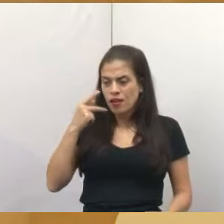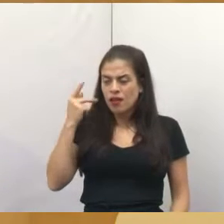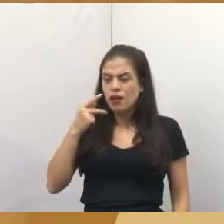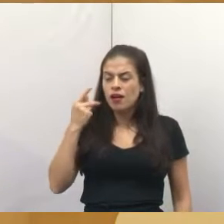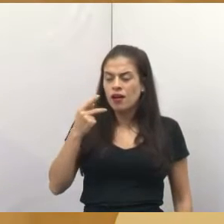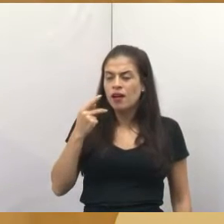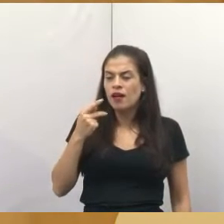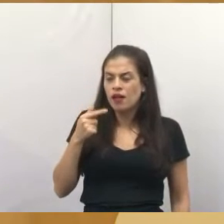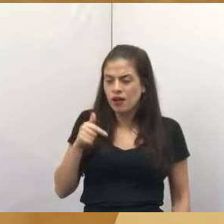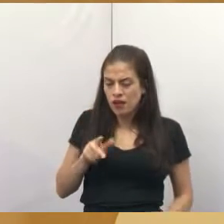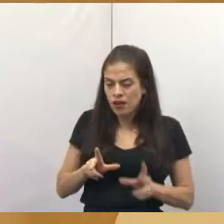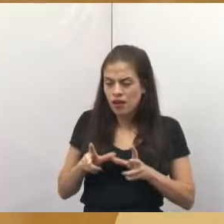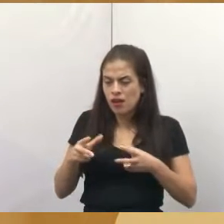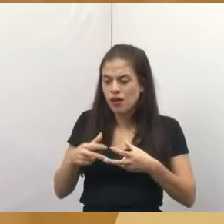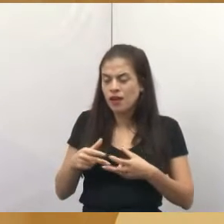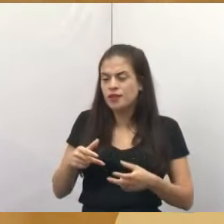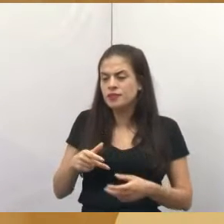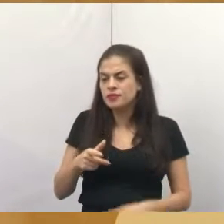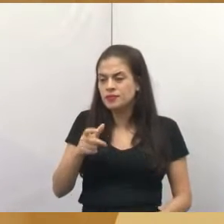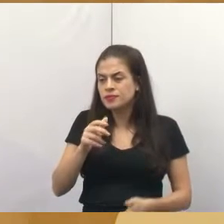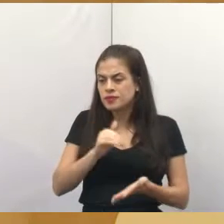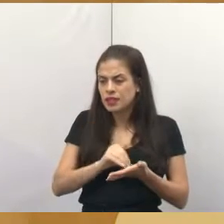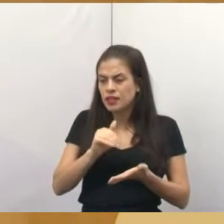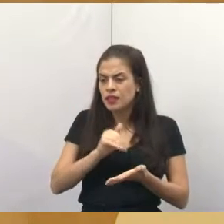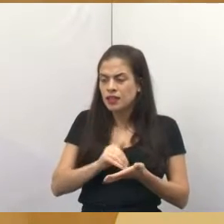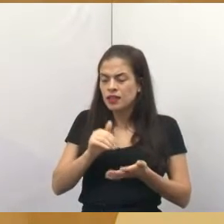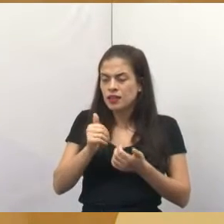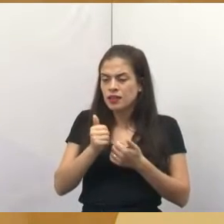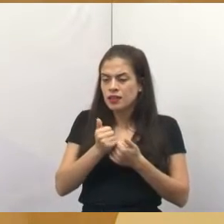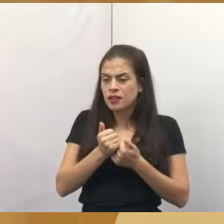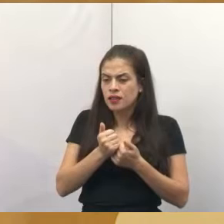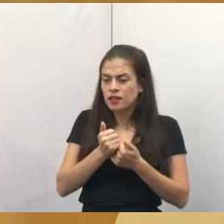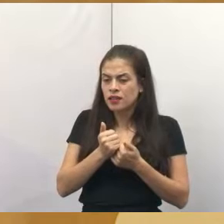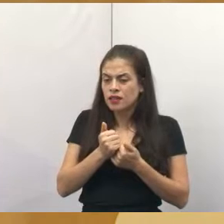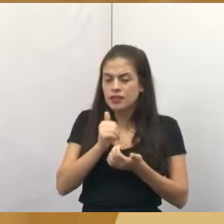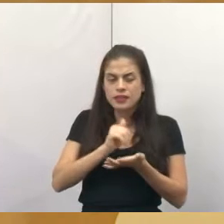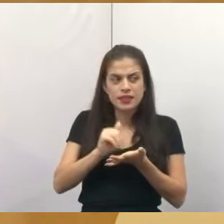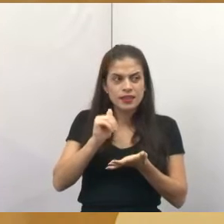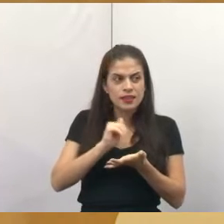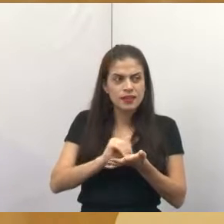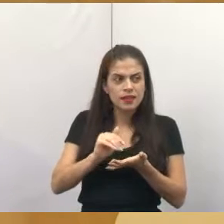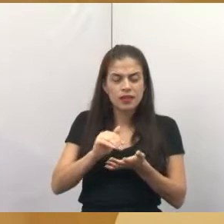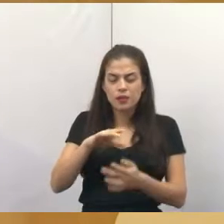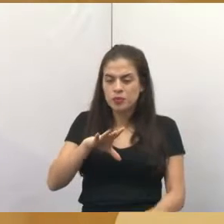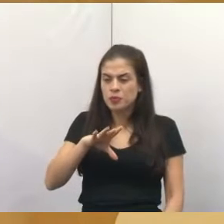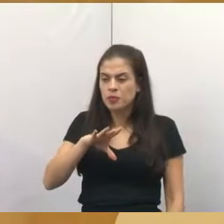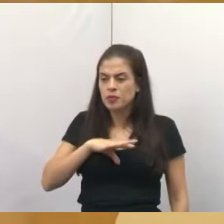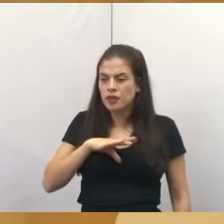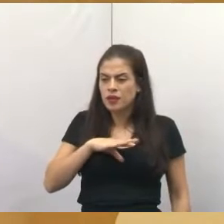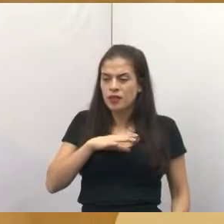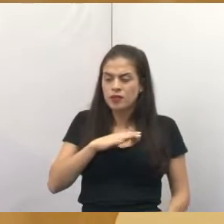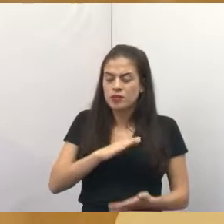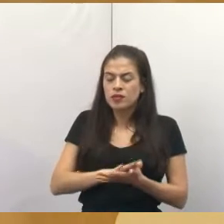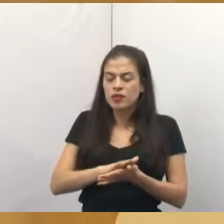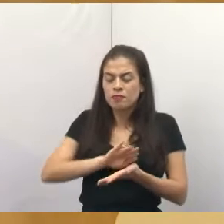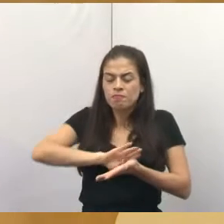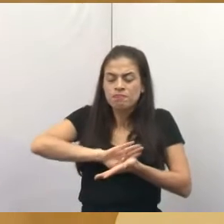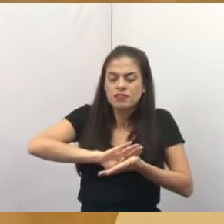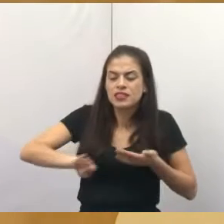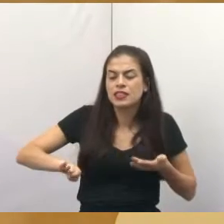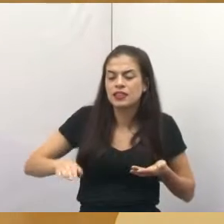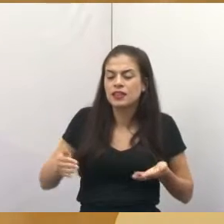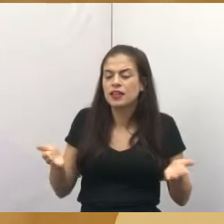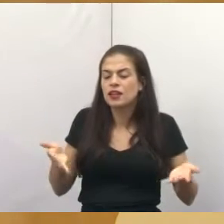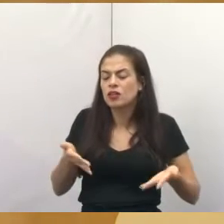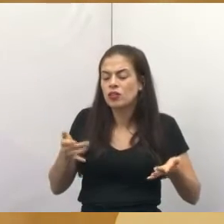que são secretários municipal, que se afastaram da legislatura e estão na prefeitura trabalhando. Então, nós